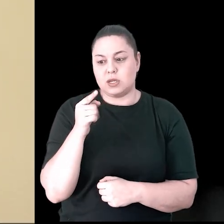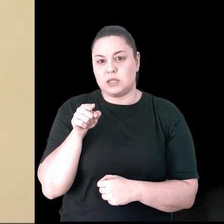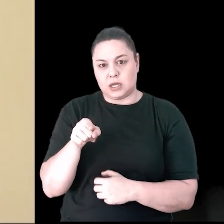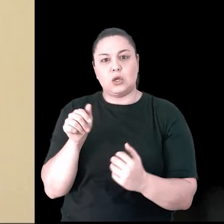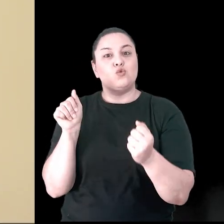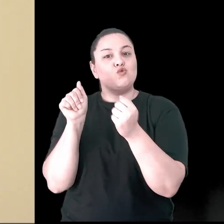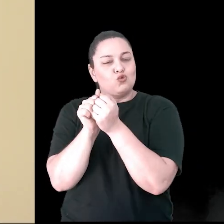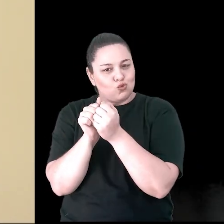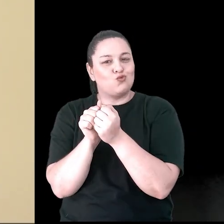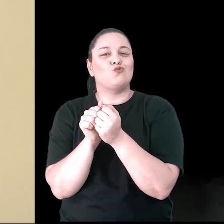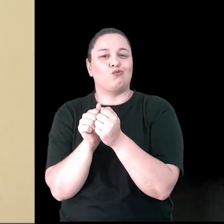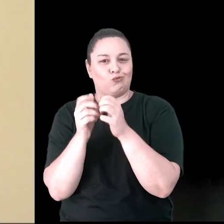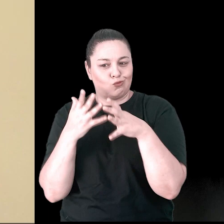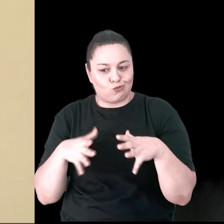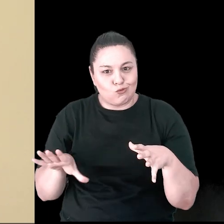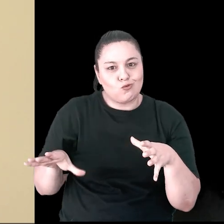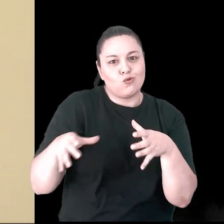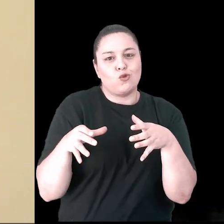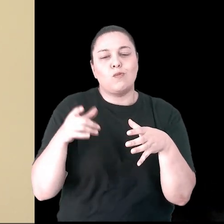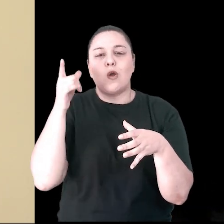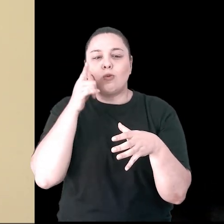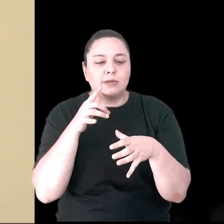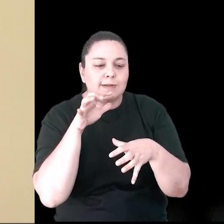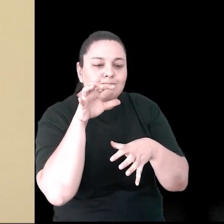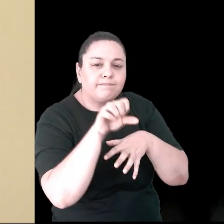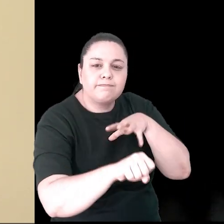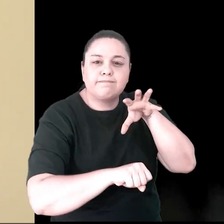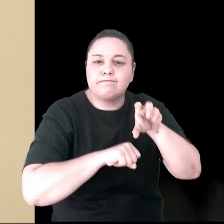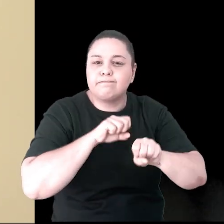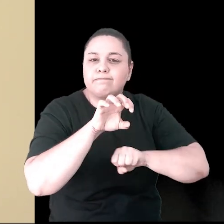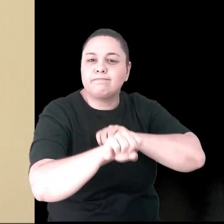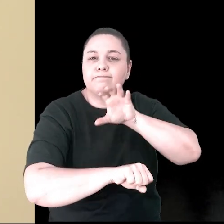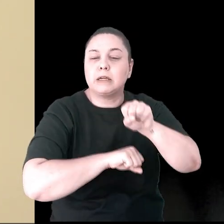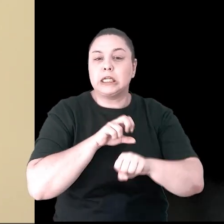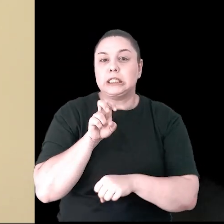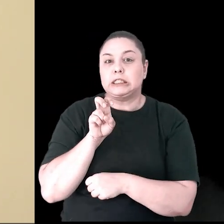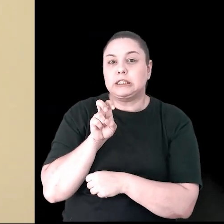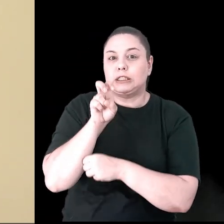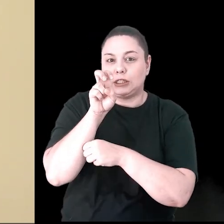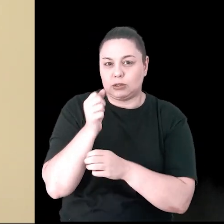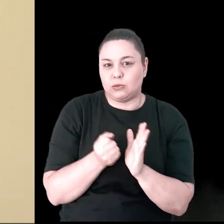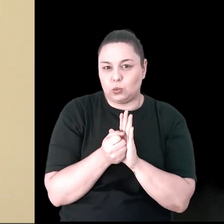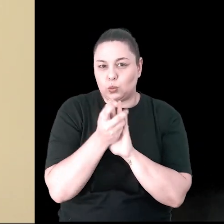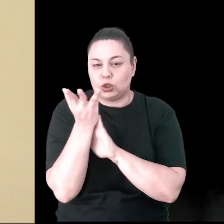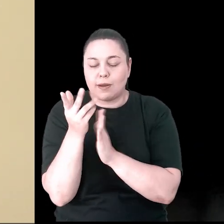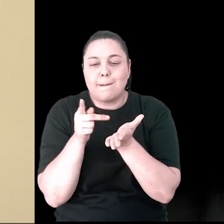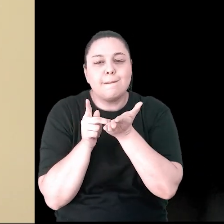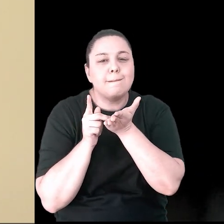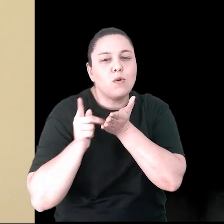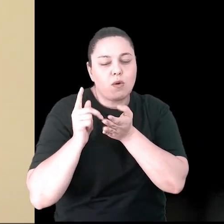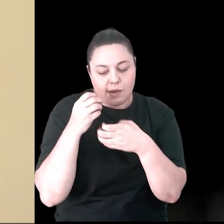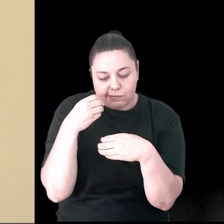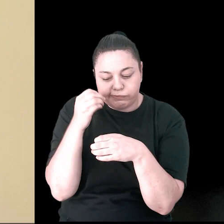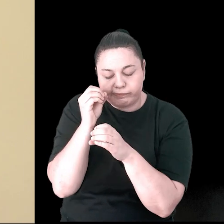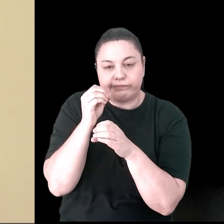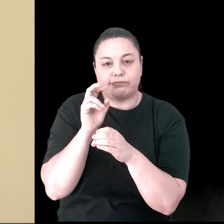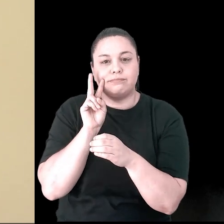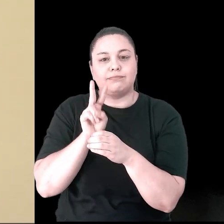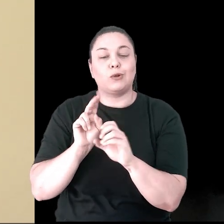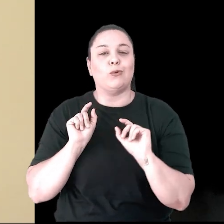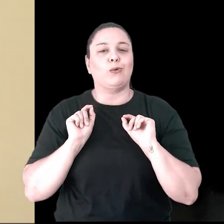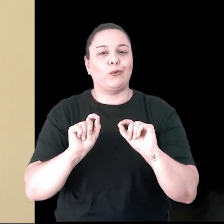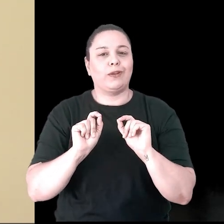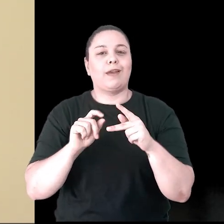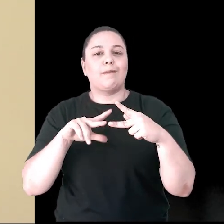1962, Shimomura e seus colegas obtiveram cerca de 5 mg da substância luminescente quase pura. Era